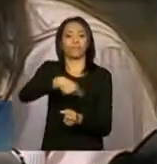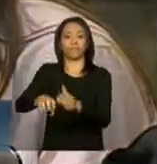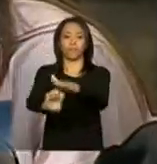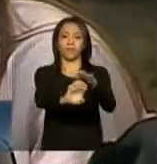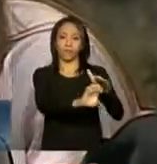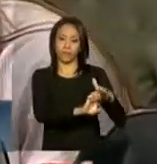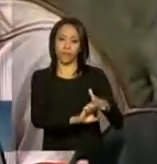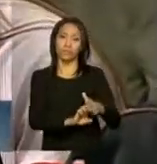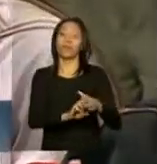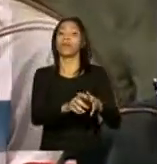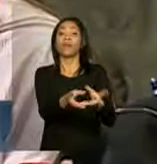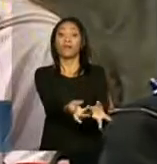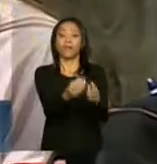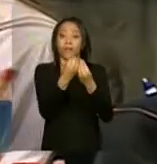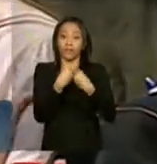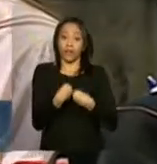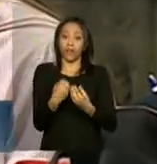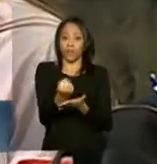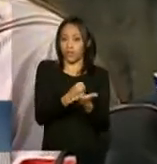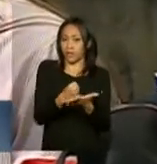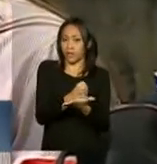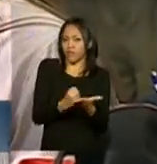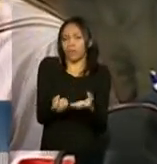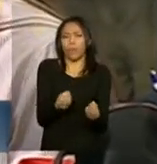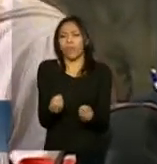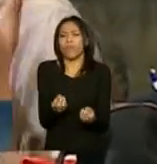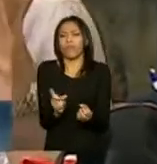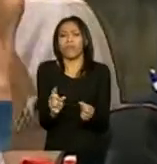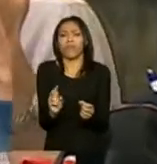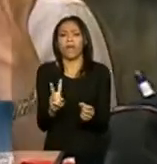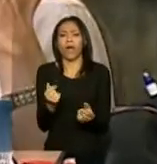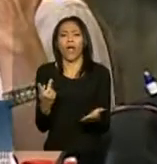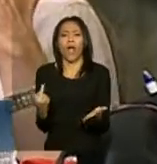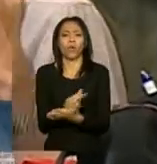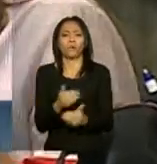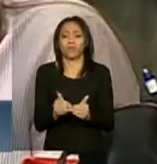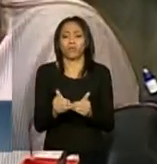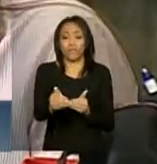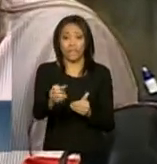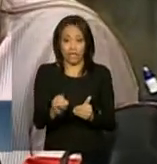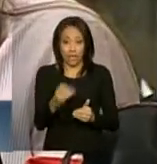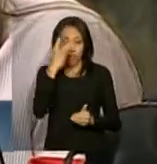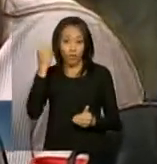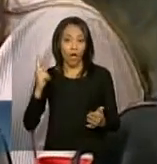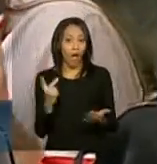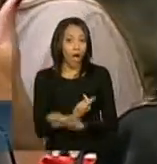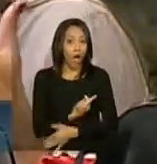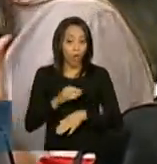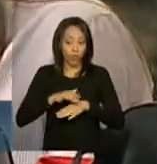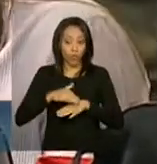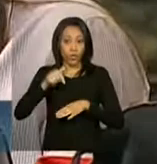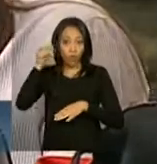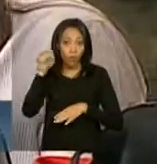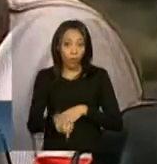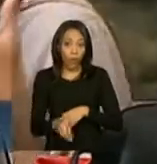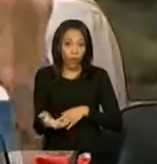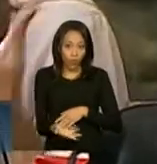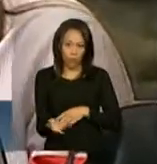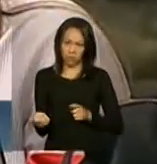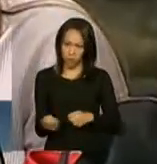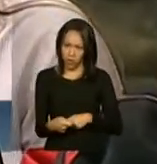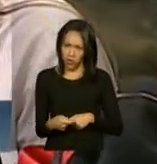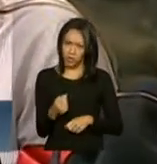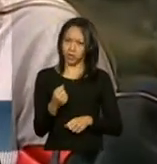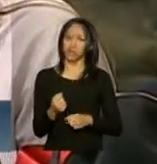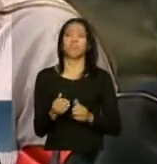entrega desses medicamentos, como é que vai ser isso e se a pessoa está doente hoje, ela já pode requerer ou não? Tem